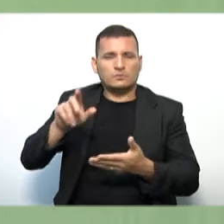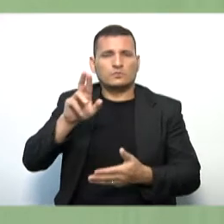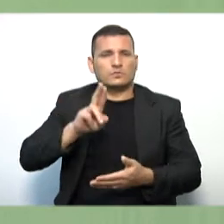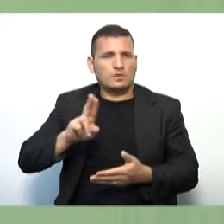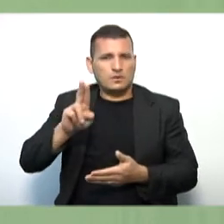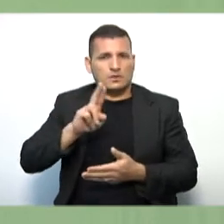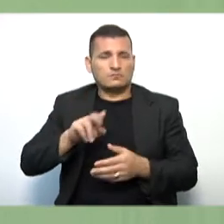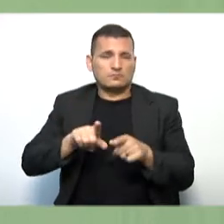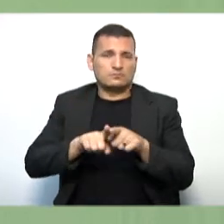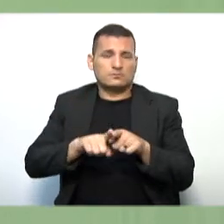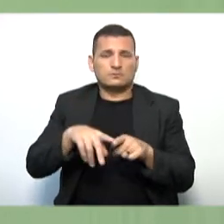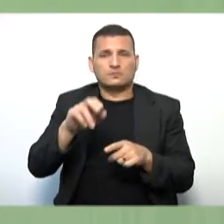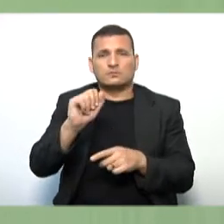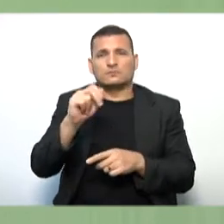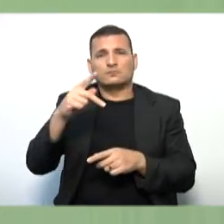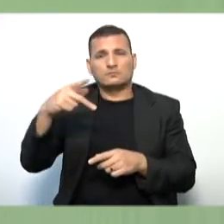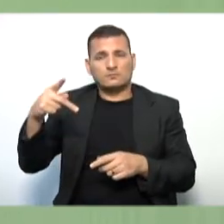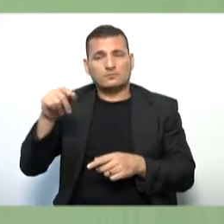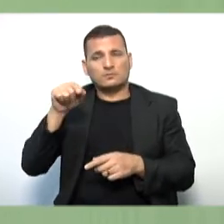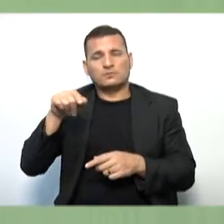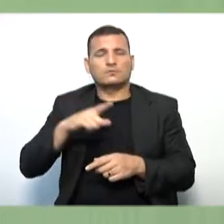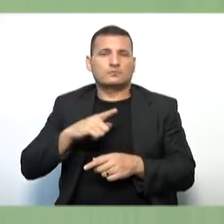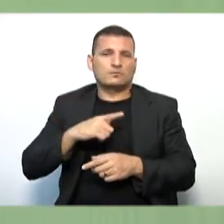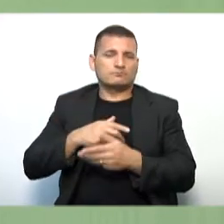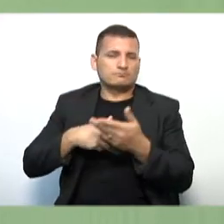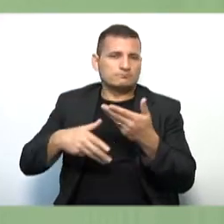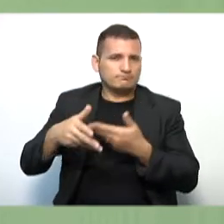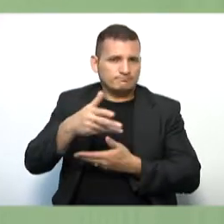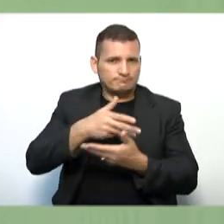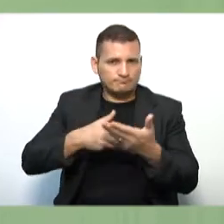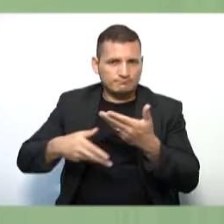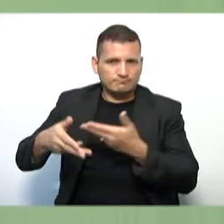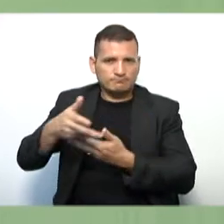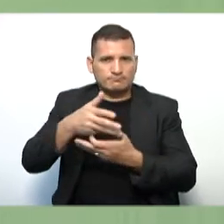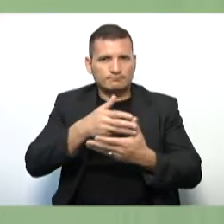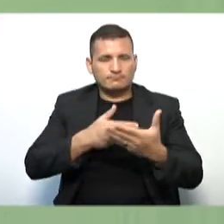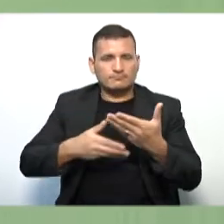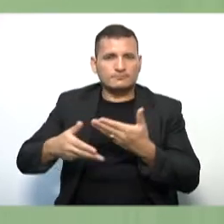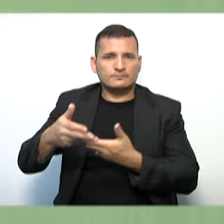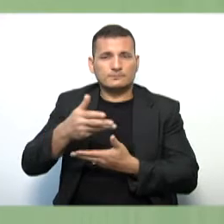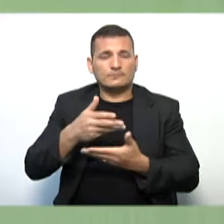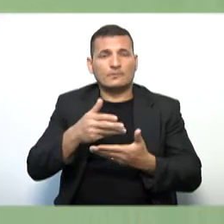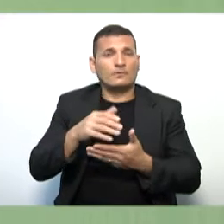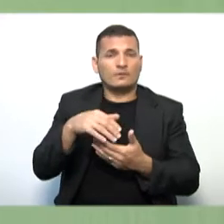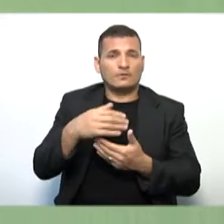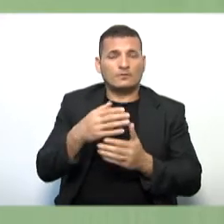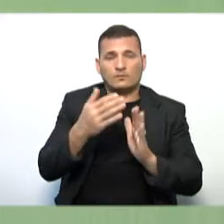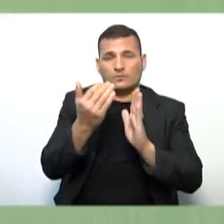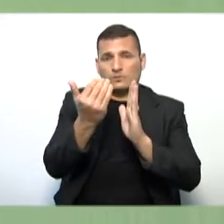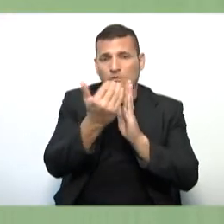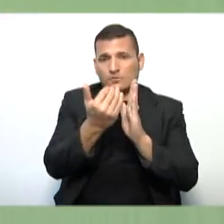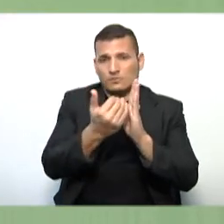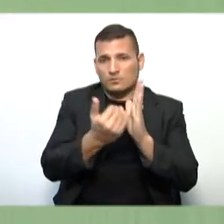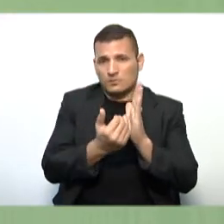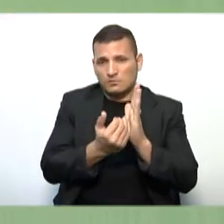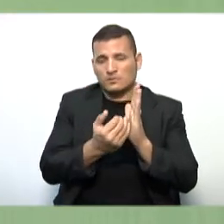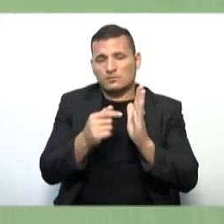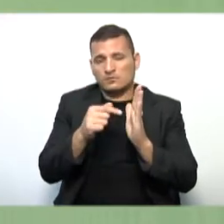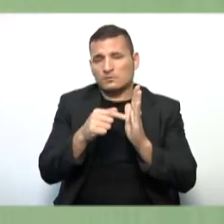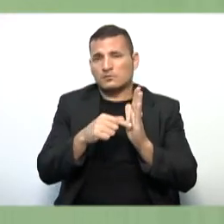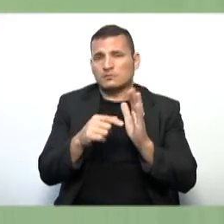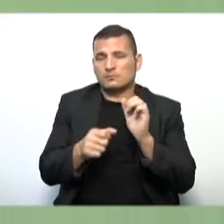estão sendo feitas. Então, existe o compartilhamento desse recurso. Então, enquanto um programa ele